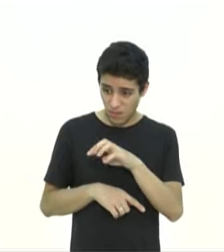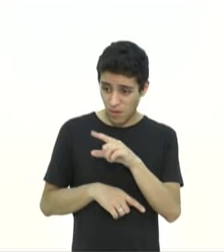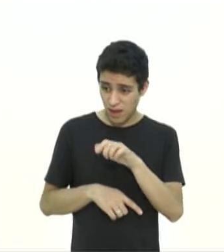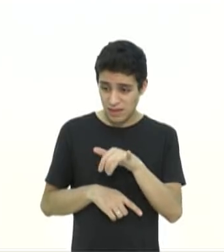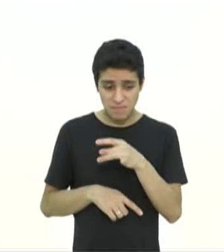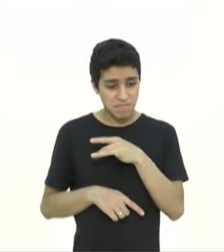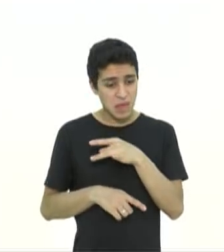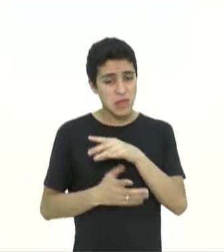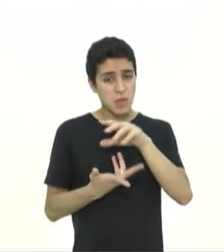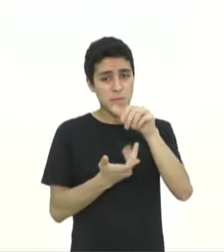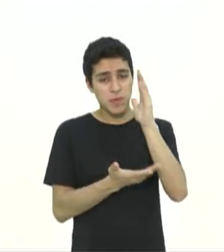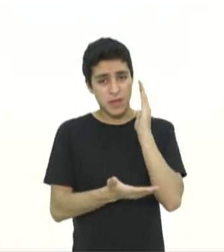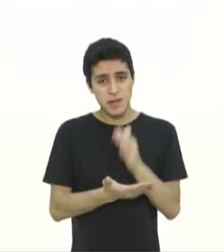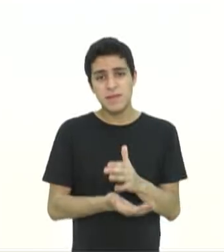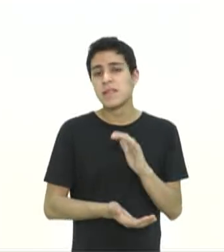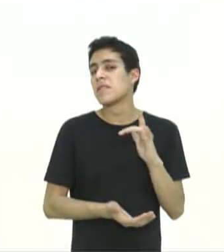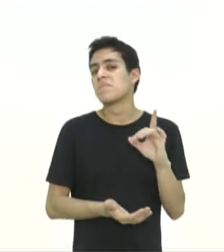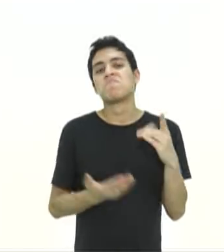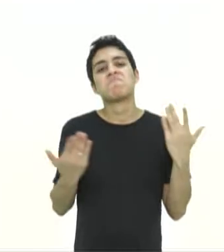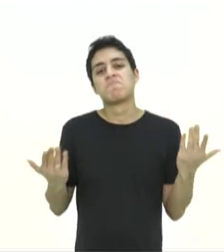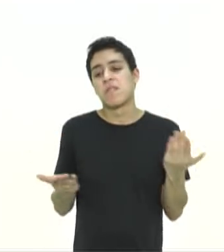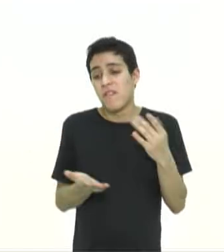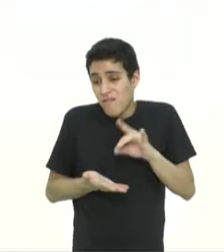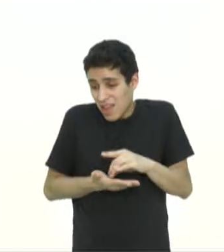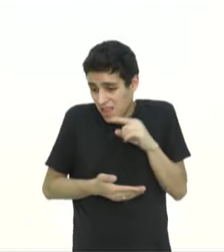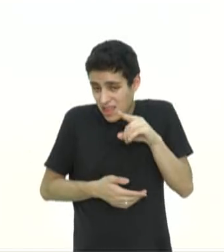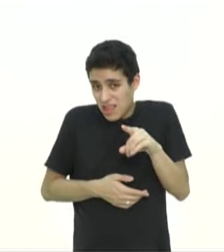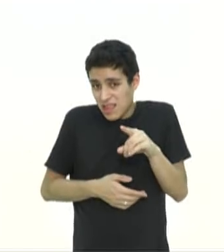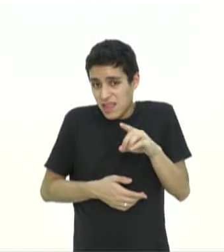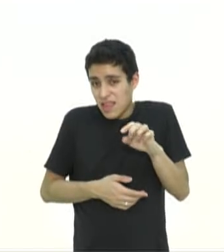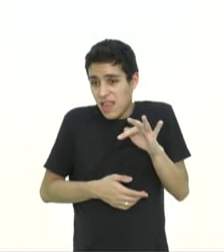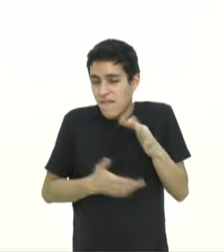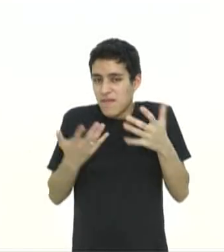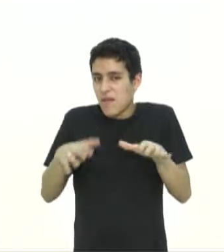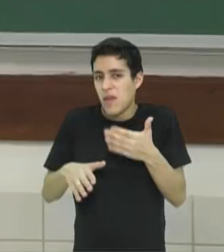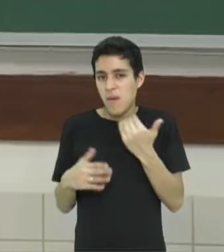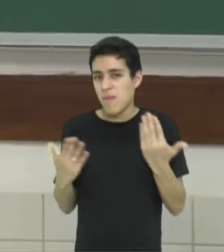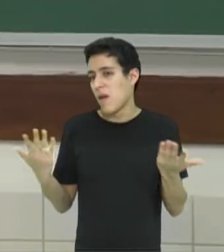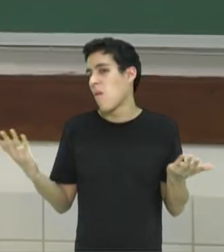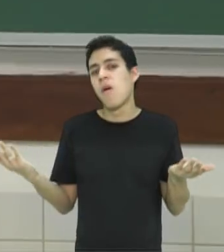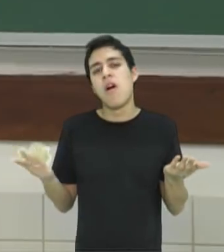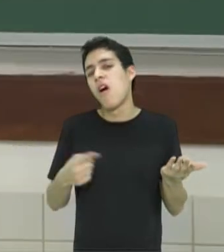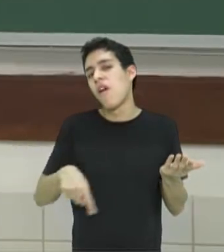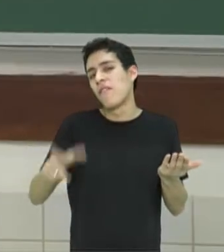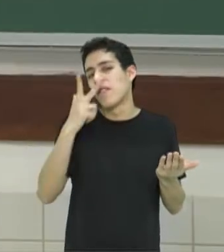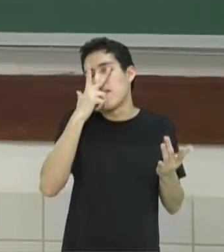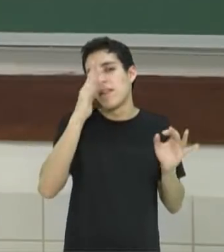ter medo do mundo acabar? Ou letra D, o fato do Def não querer comer? Qual